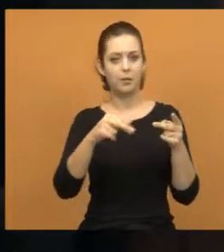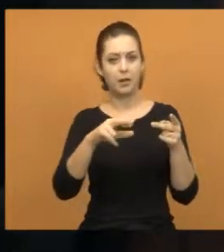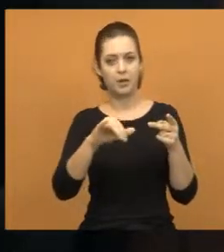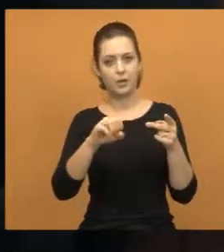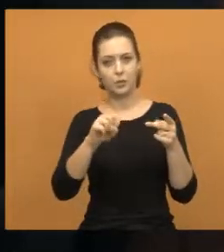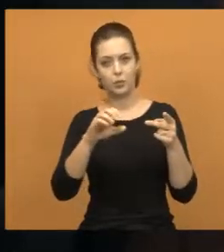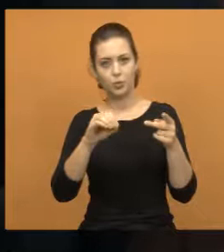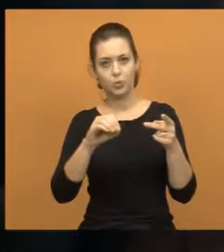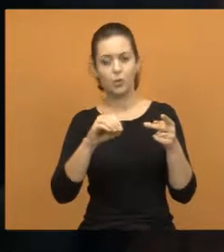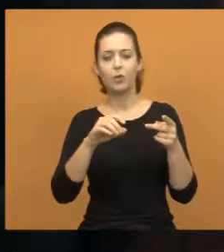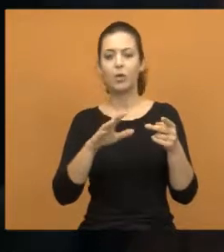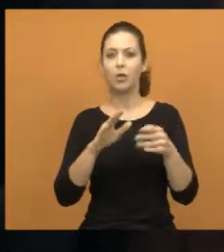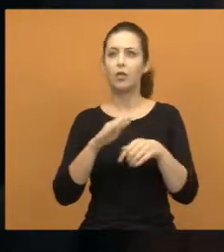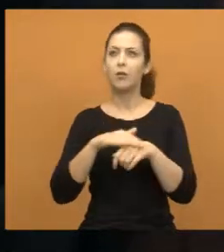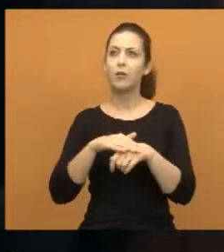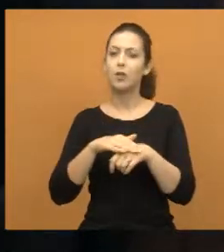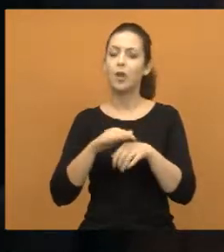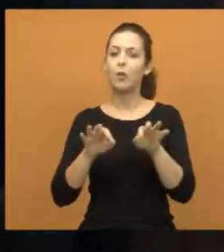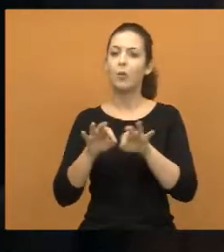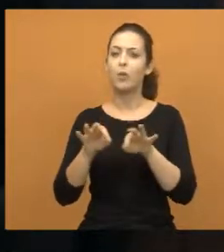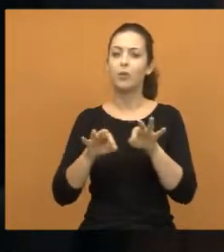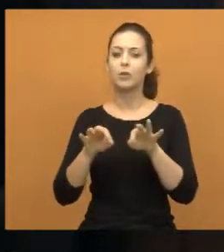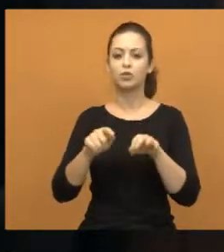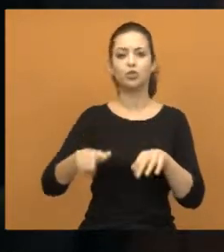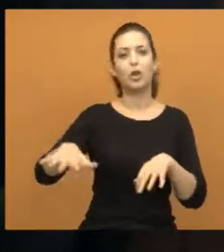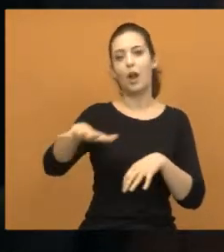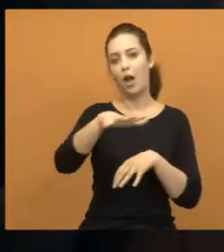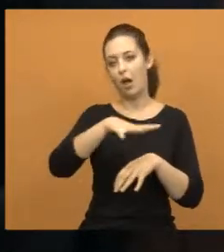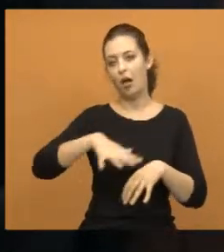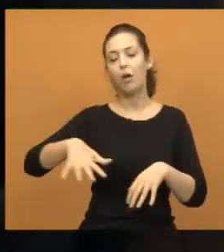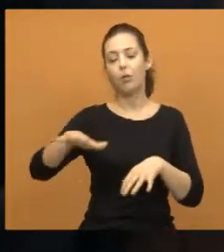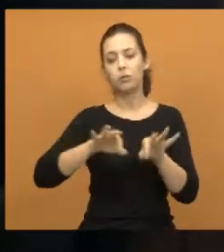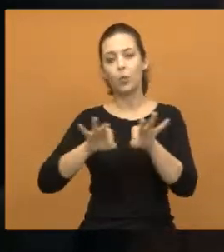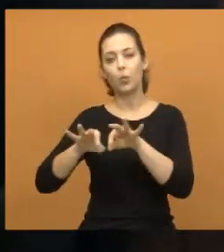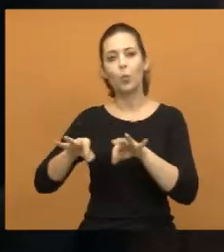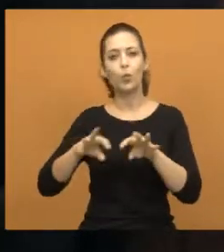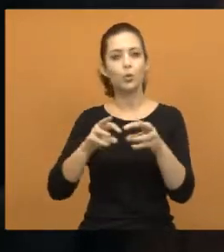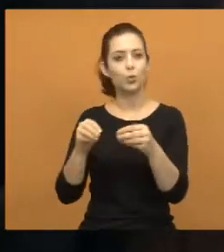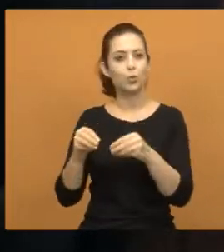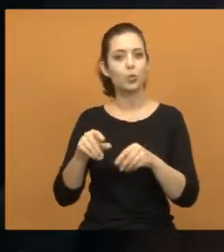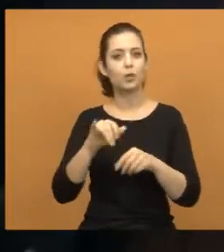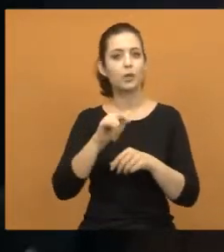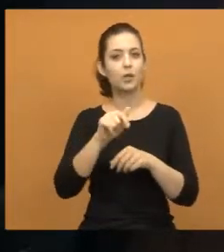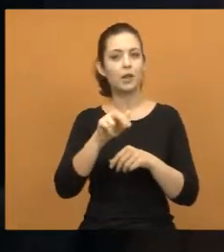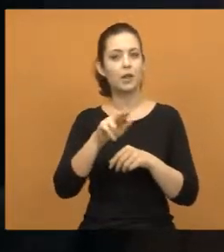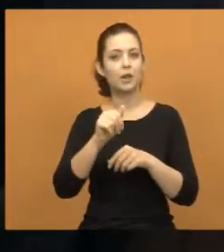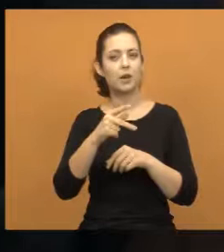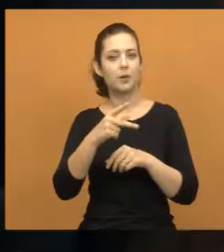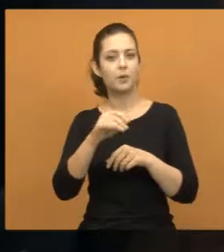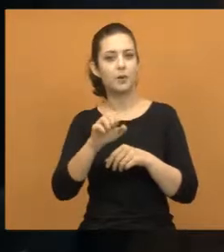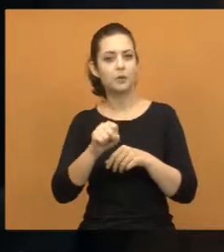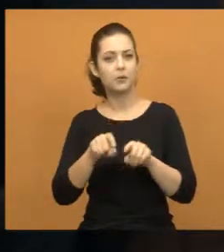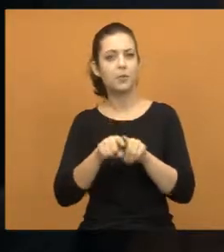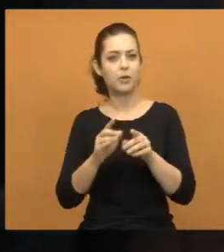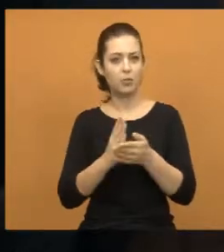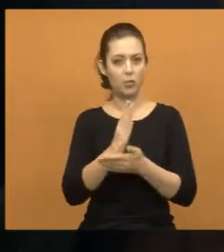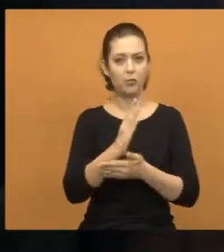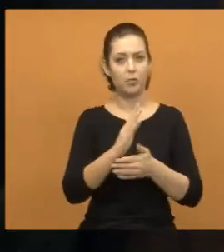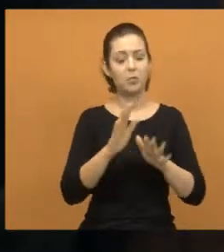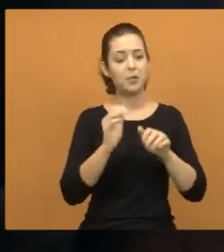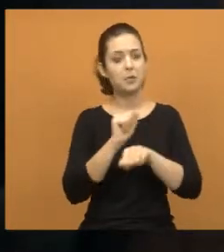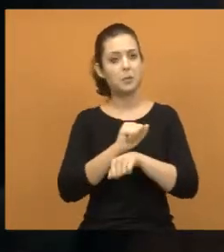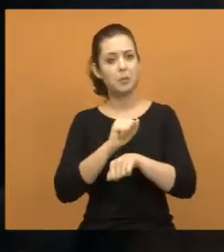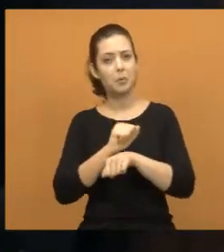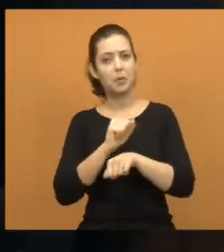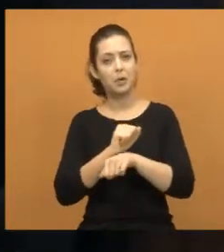vai ser feito uma manutenção geral agora, o campo de Igarapés, que já foi aprovado, vai sair a